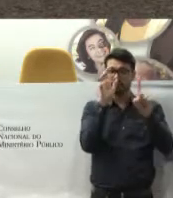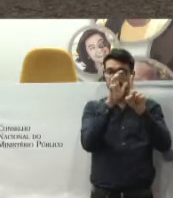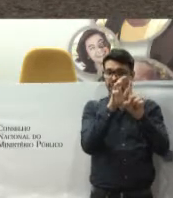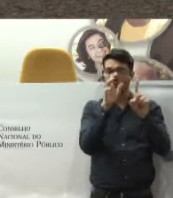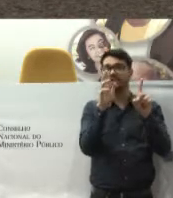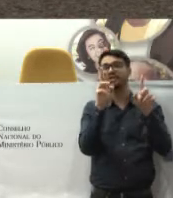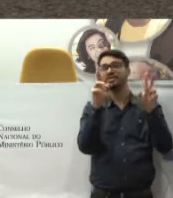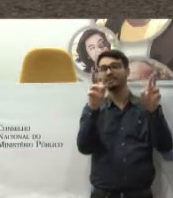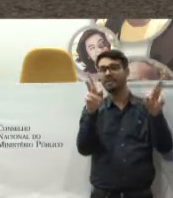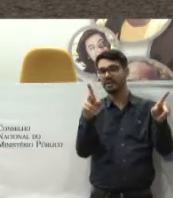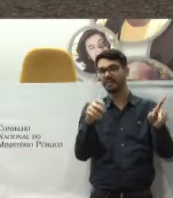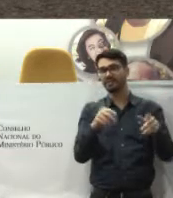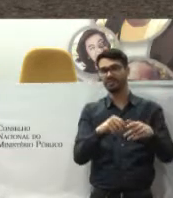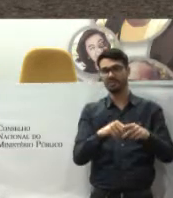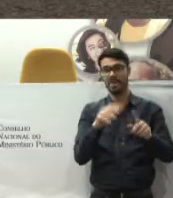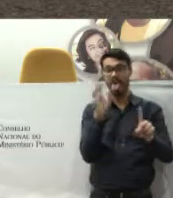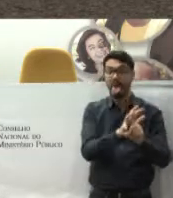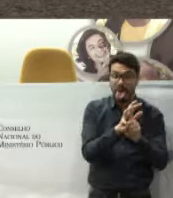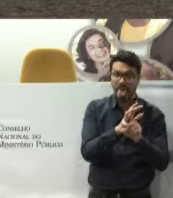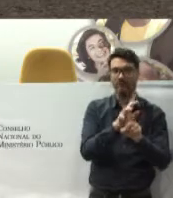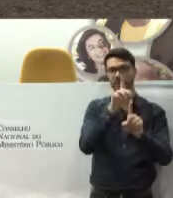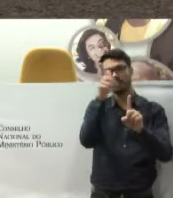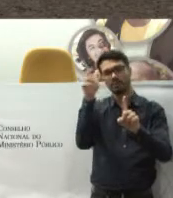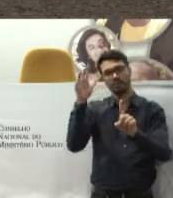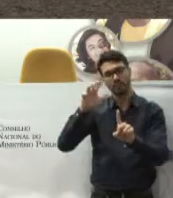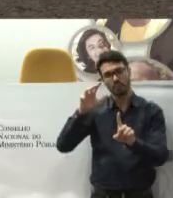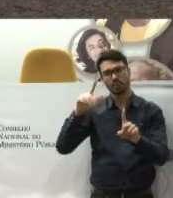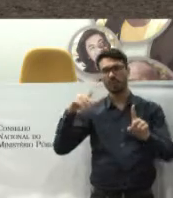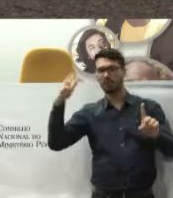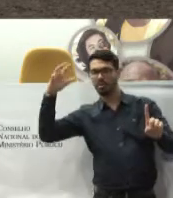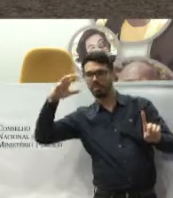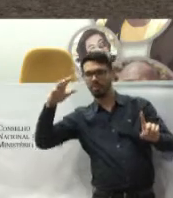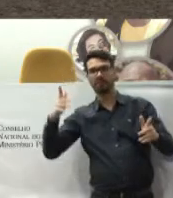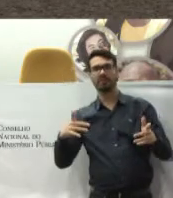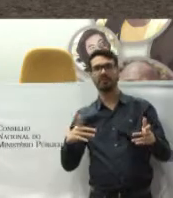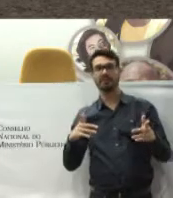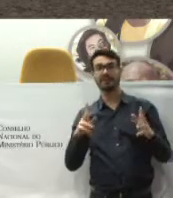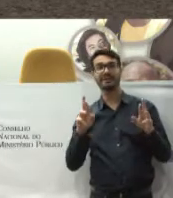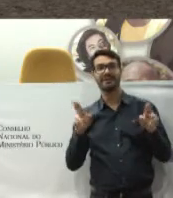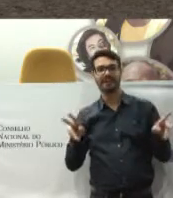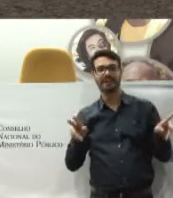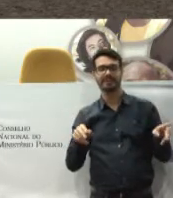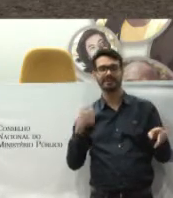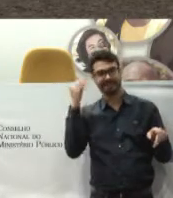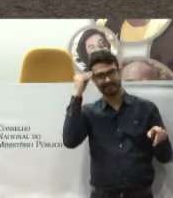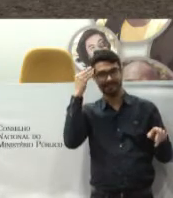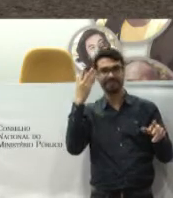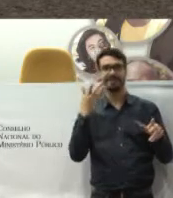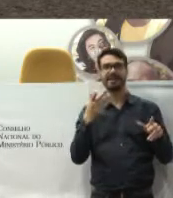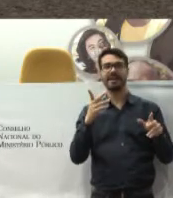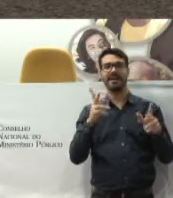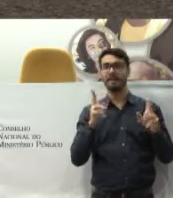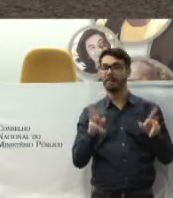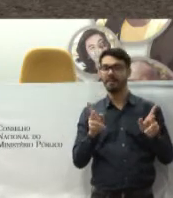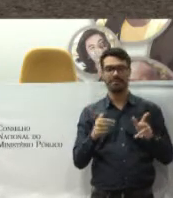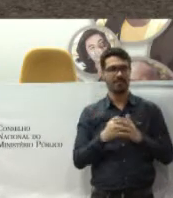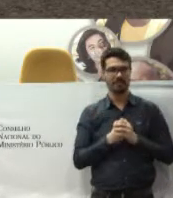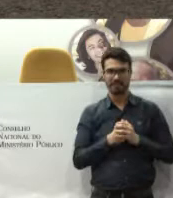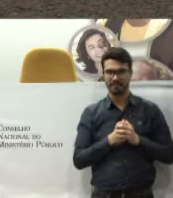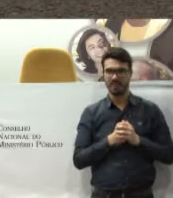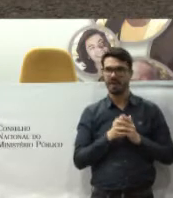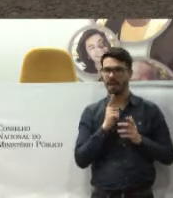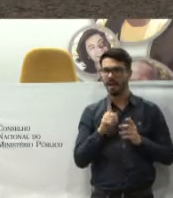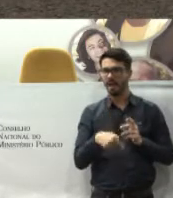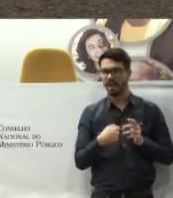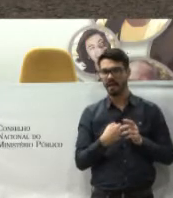mesma intensidade. E isso imediatamente faz com que elas não queiram a mesma coisa. Eu acho que essa foi